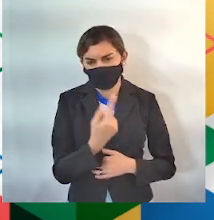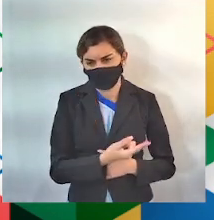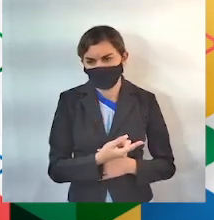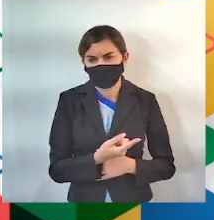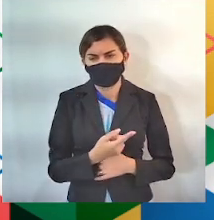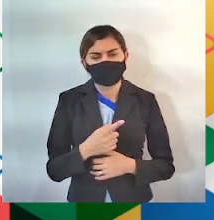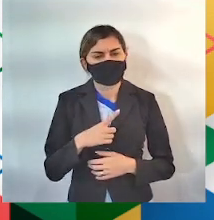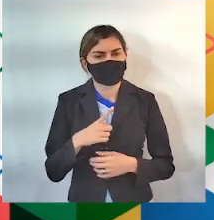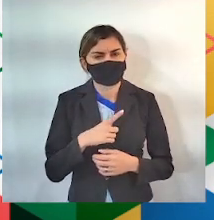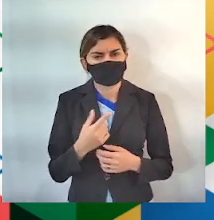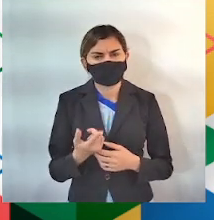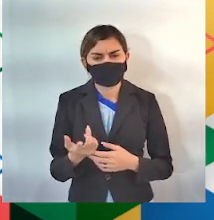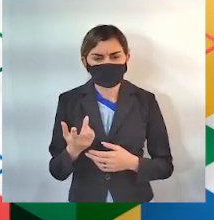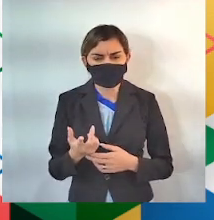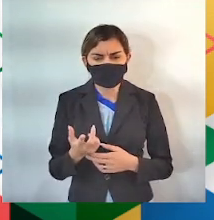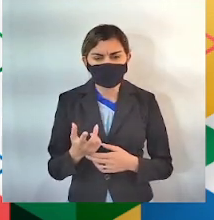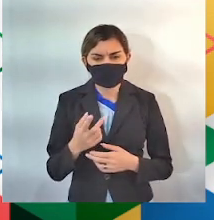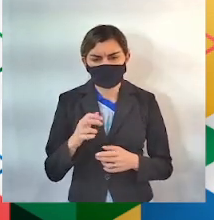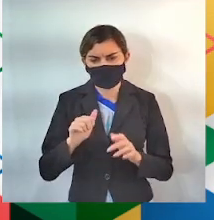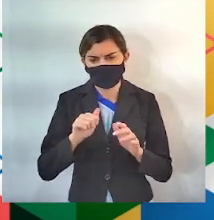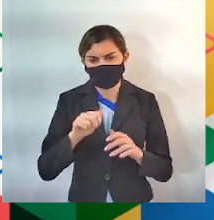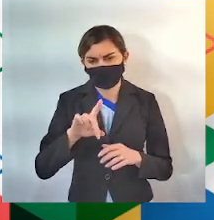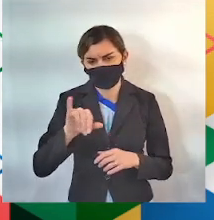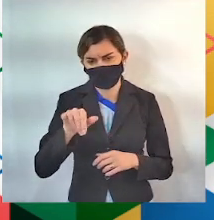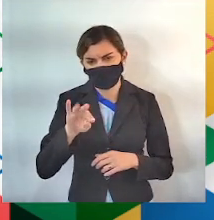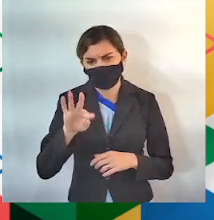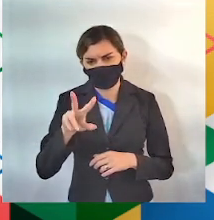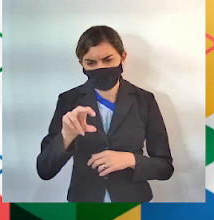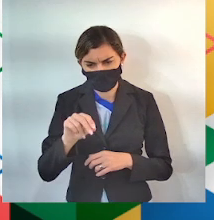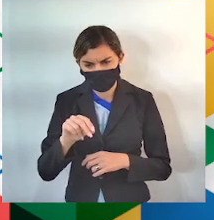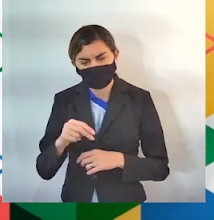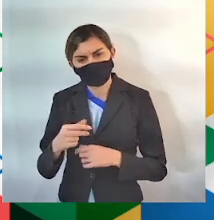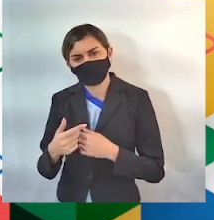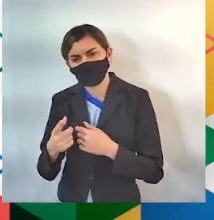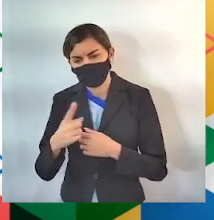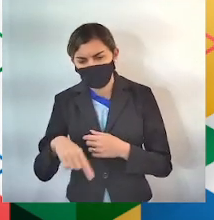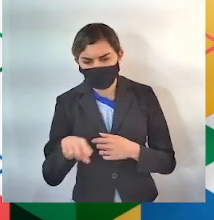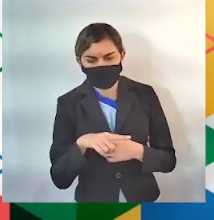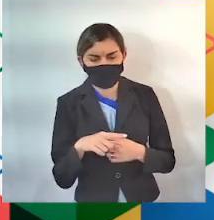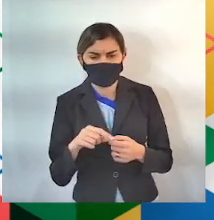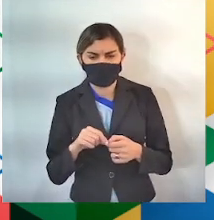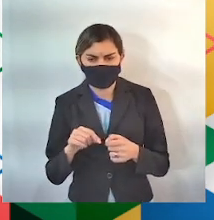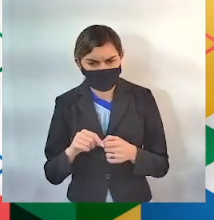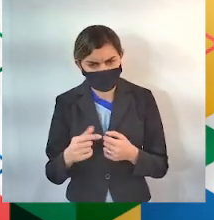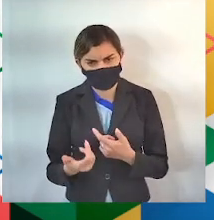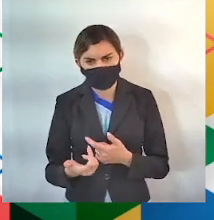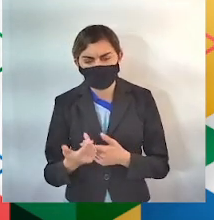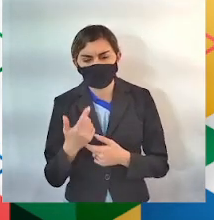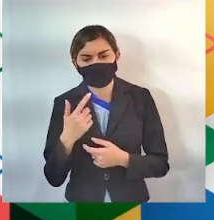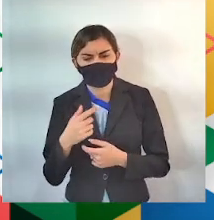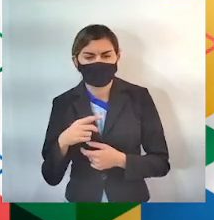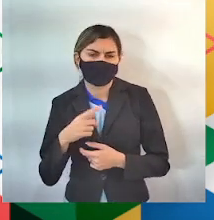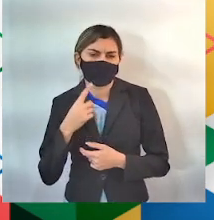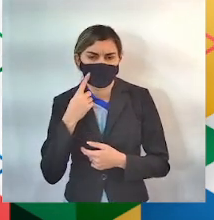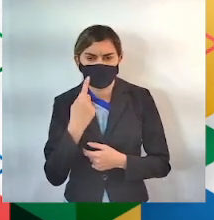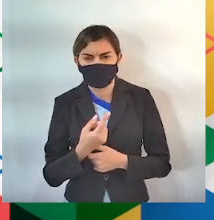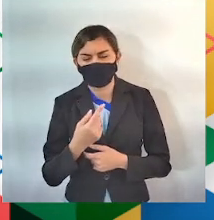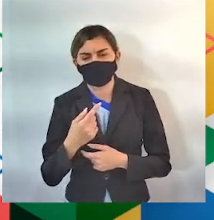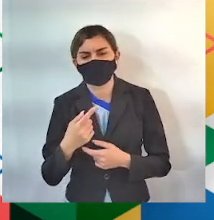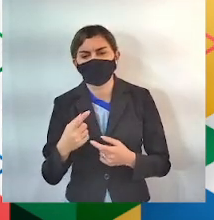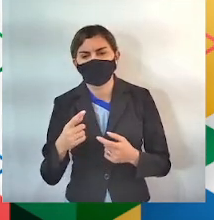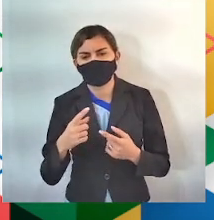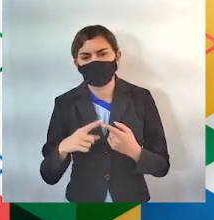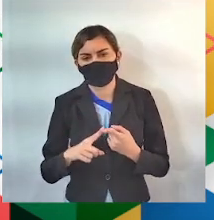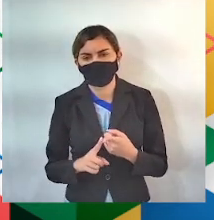tem função de adjetivo. E sim, mine. Estas bicicletas são minhas. These bikes